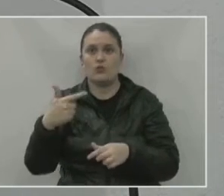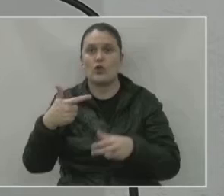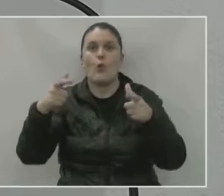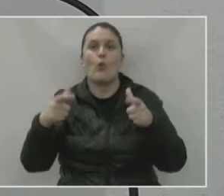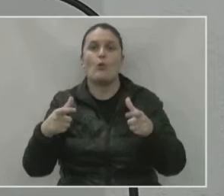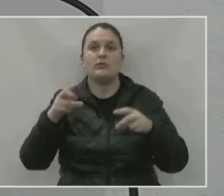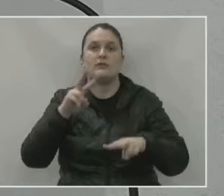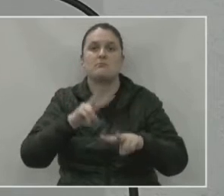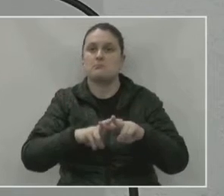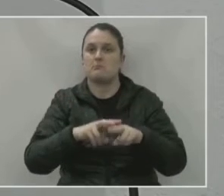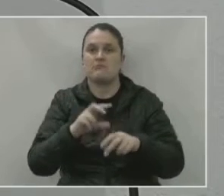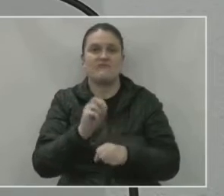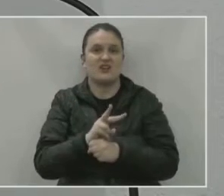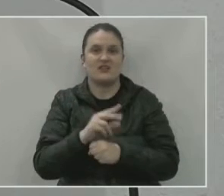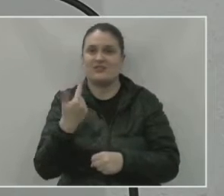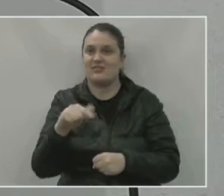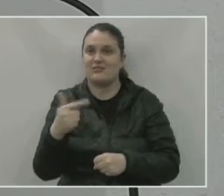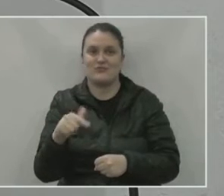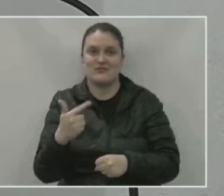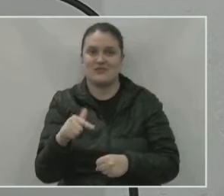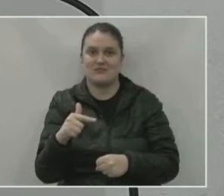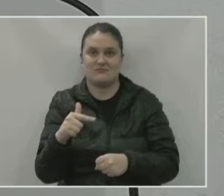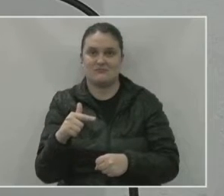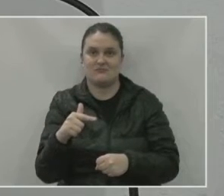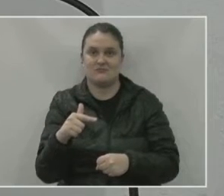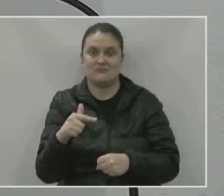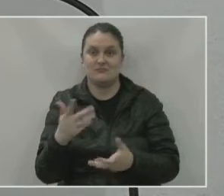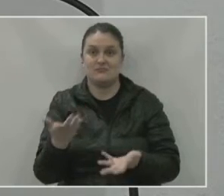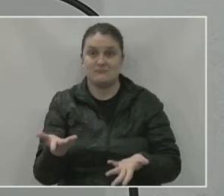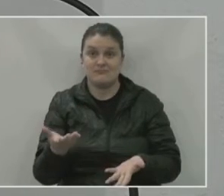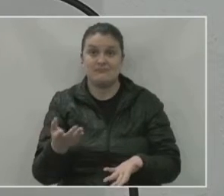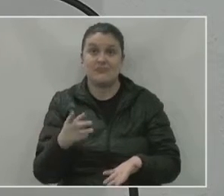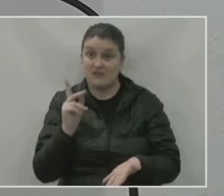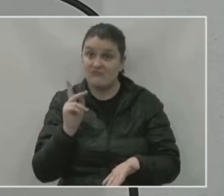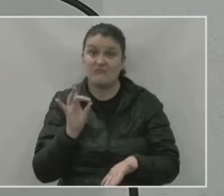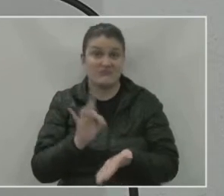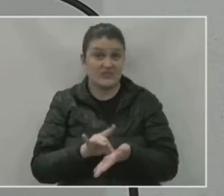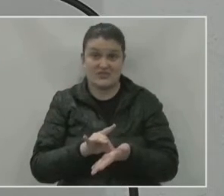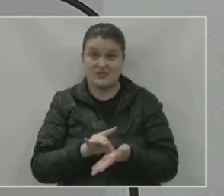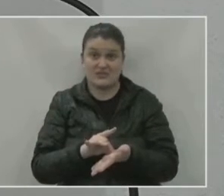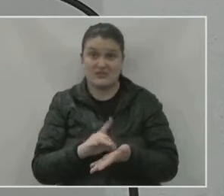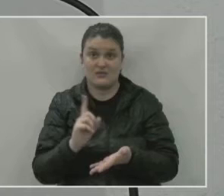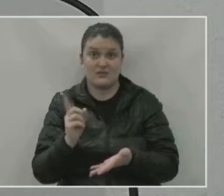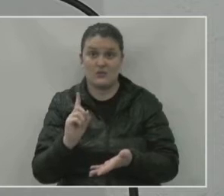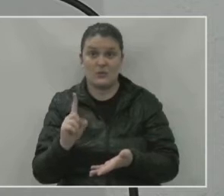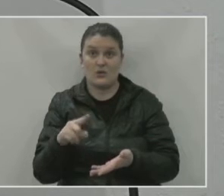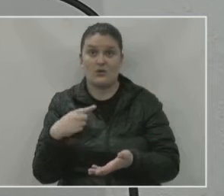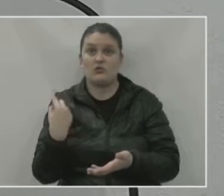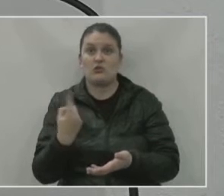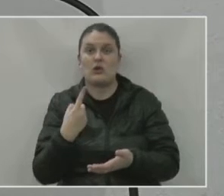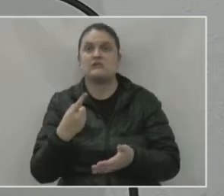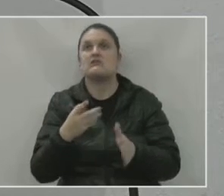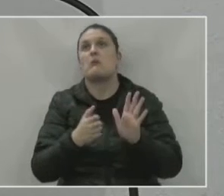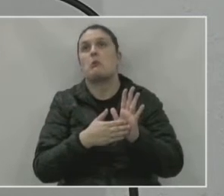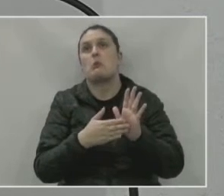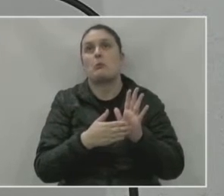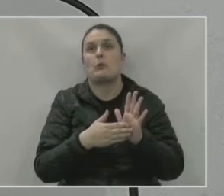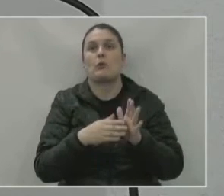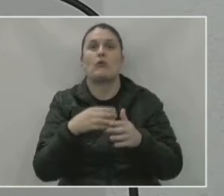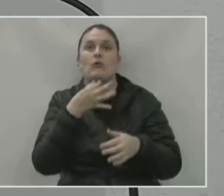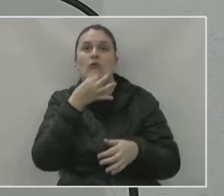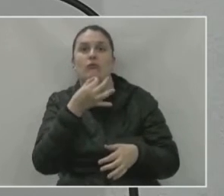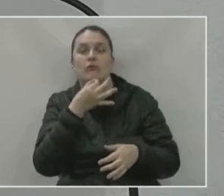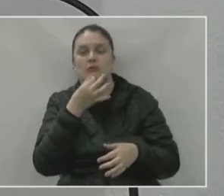Tá? Então, isso é uma coisa, é uma situação de fato, não é uma situação que a gente propõe ou